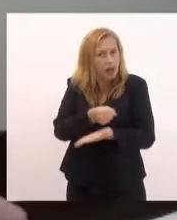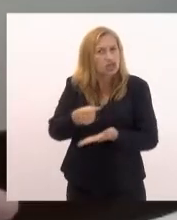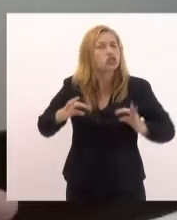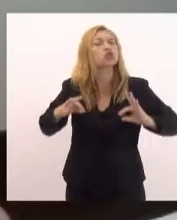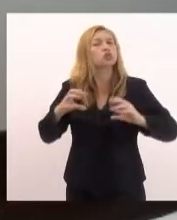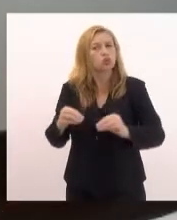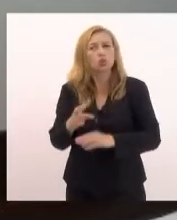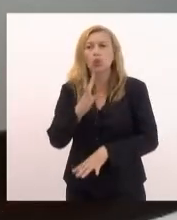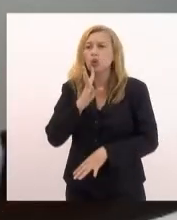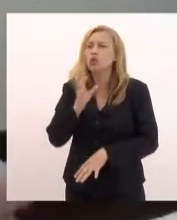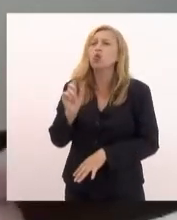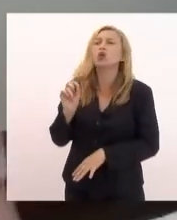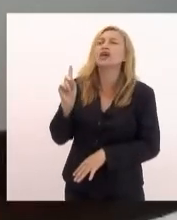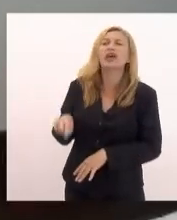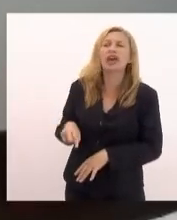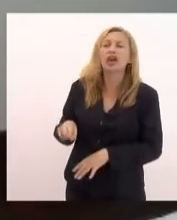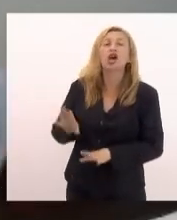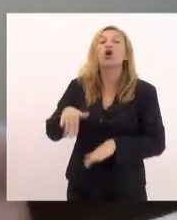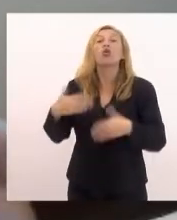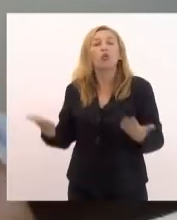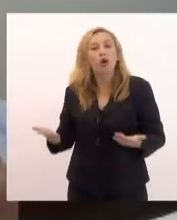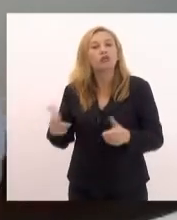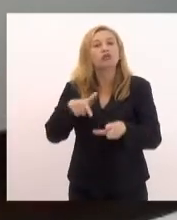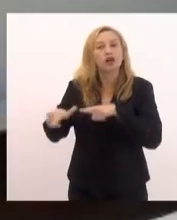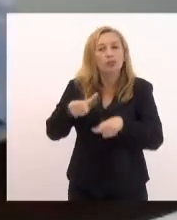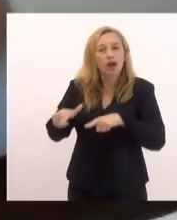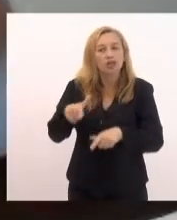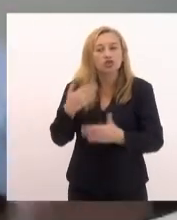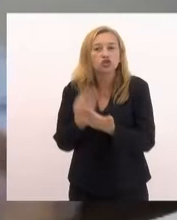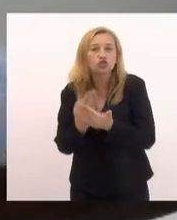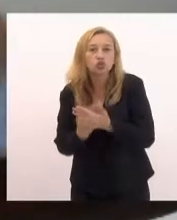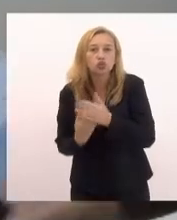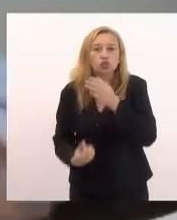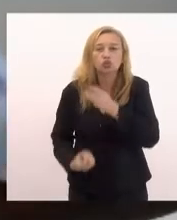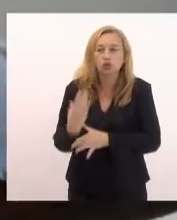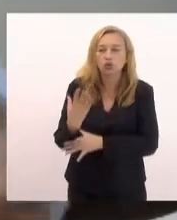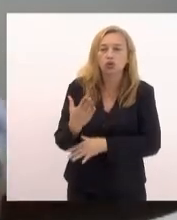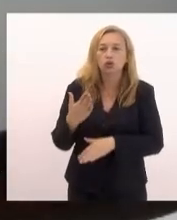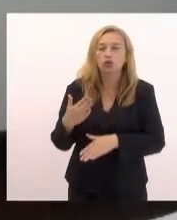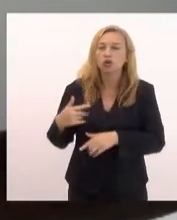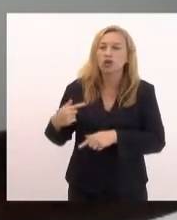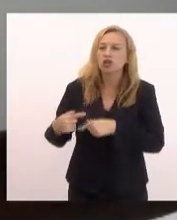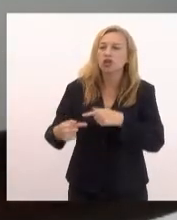o que é o CEASME, qual é o seu trabalho, os estudos que produz,